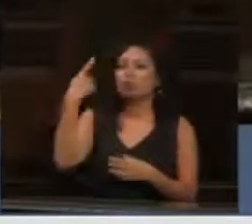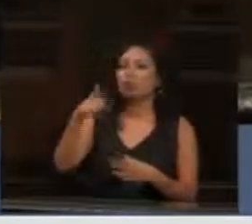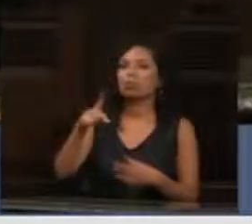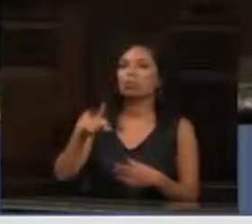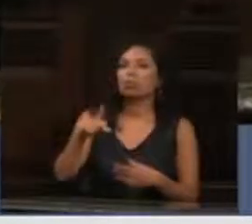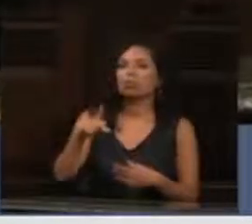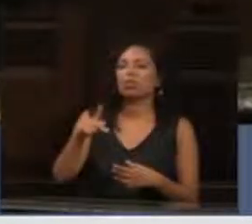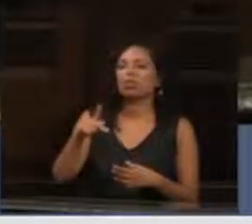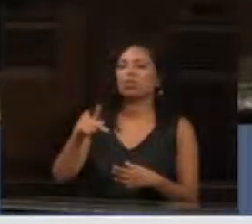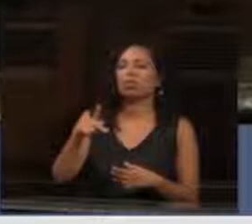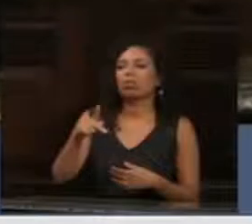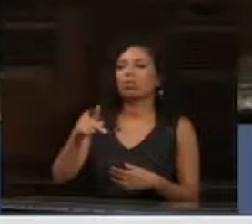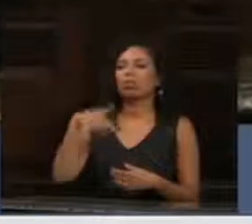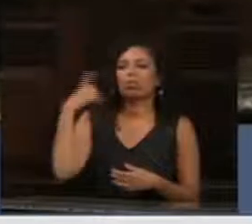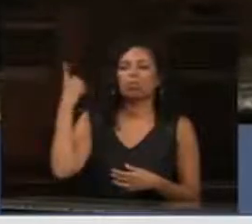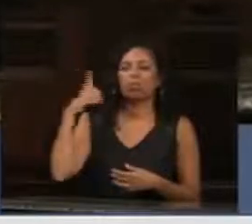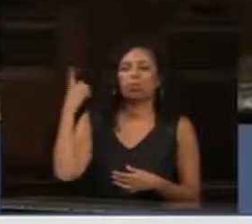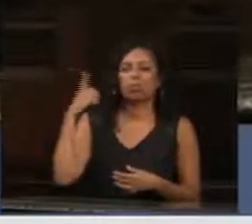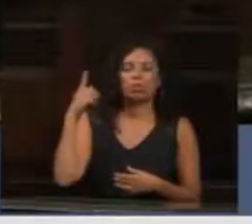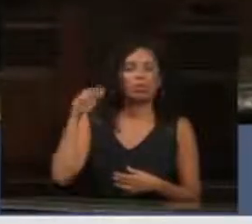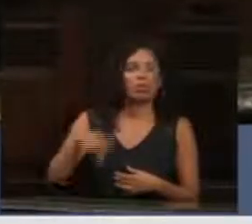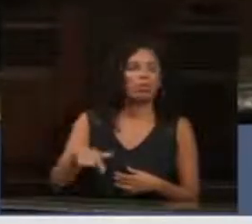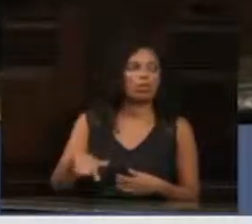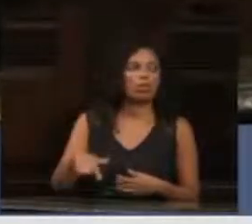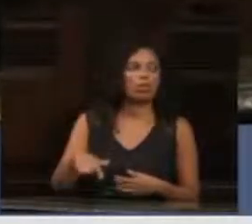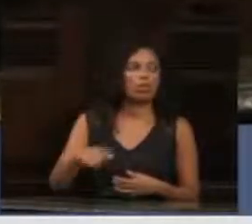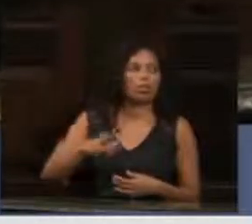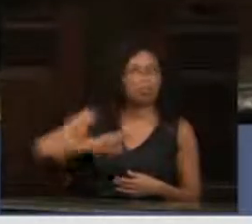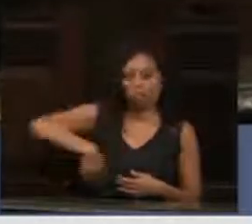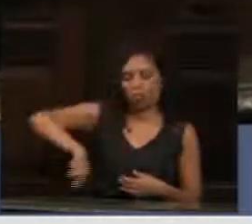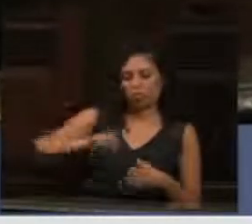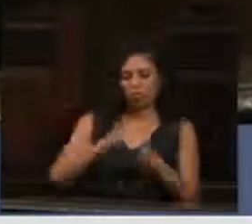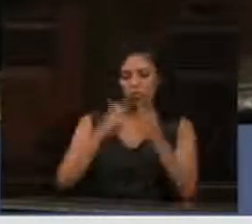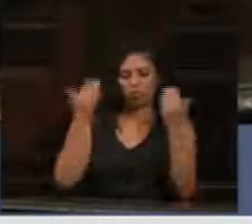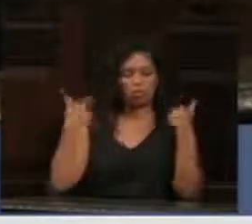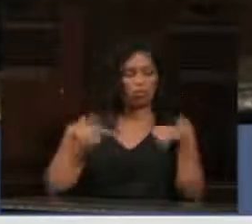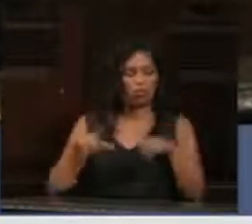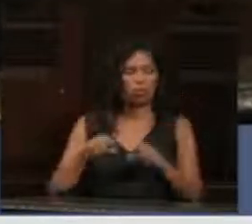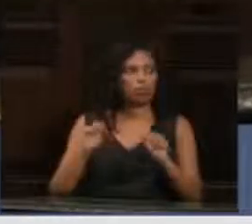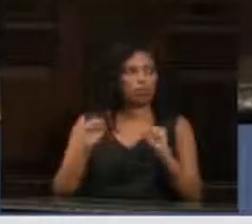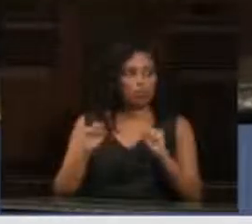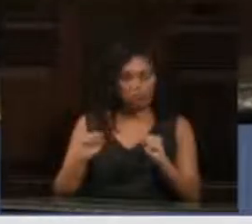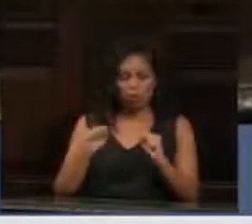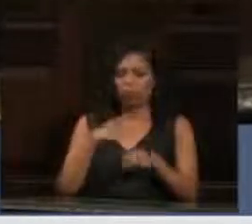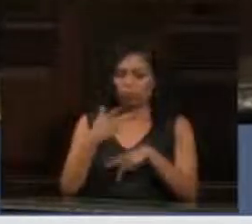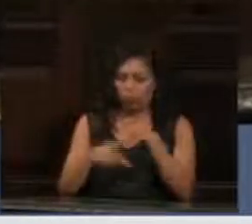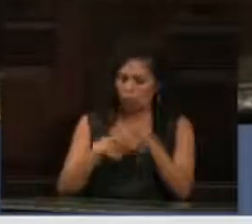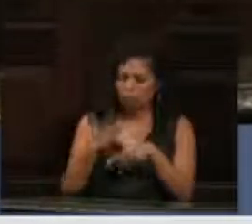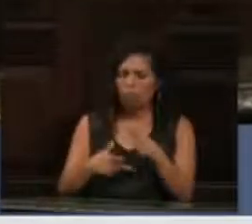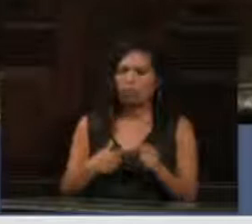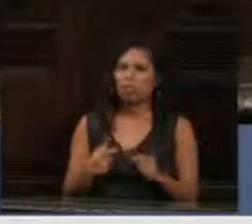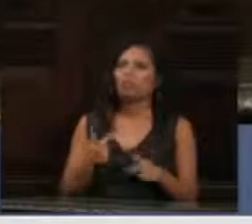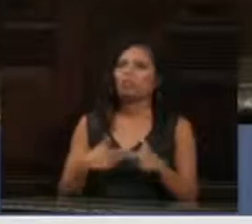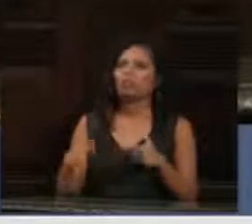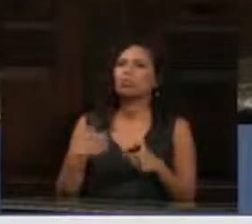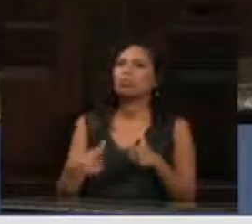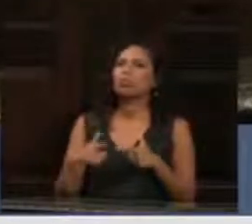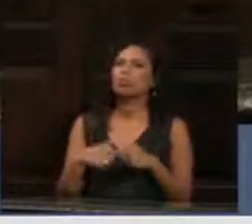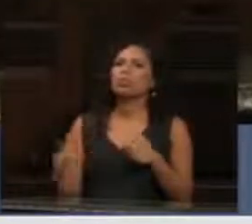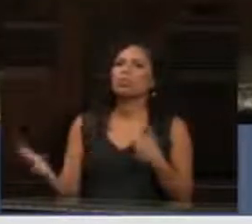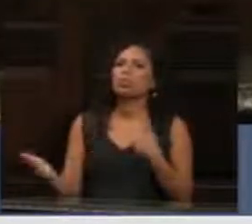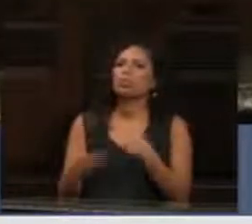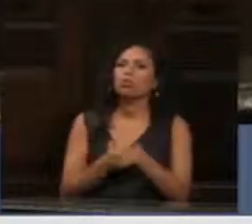a privatização da SEDAI, esta casa não pode silenciar sobre este grave fato, que é a